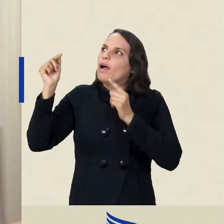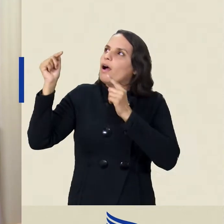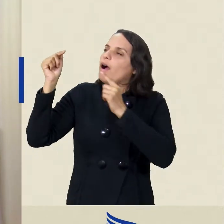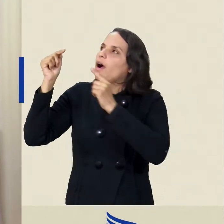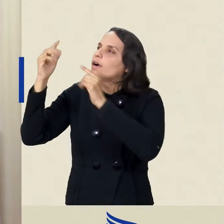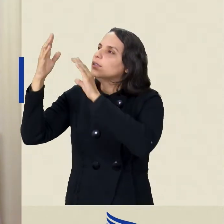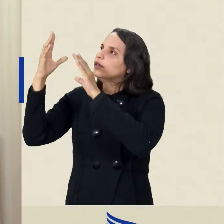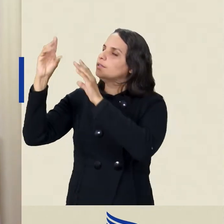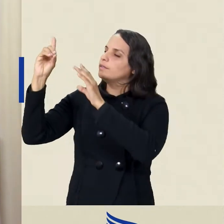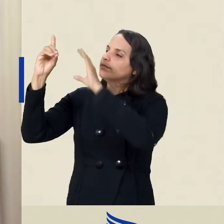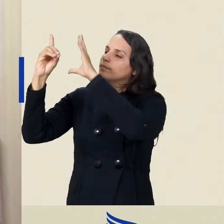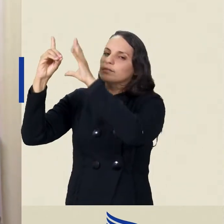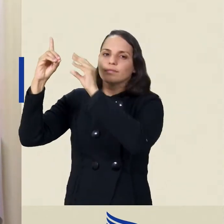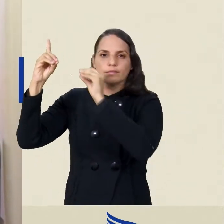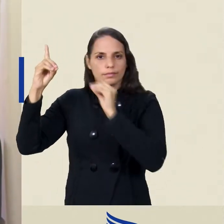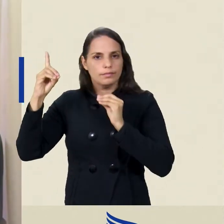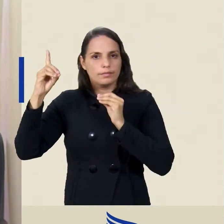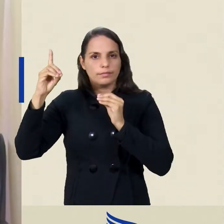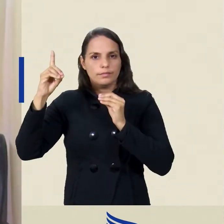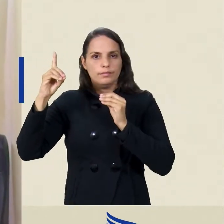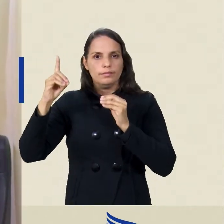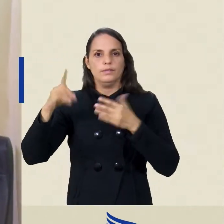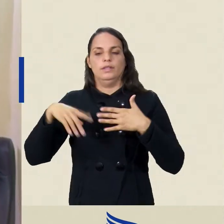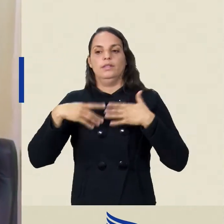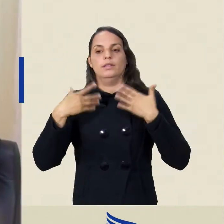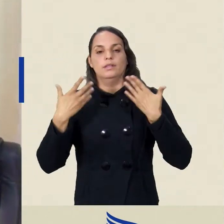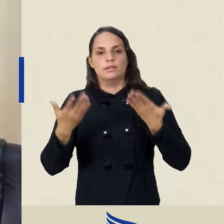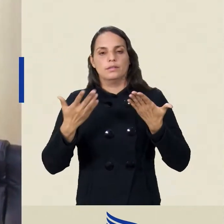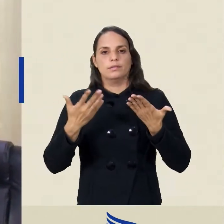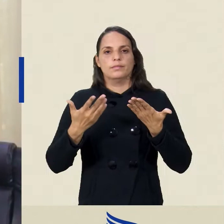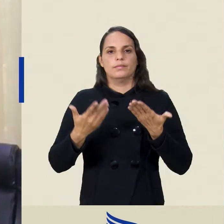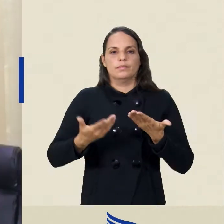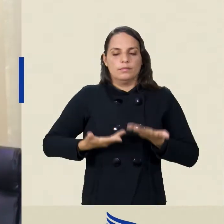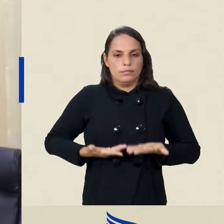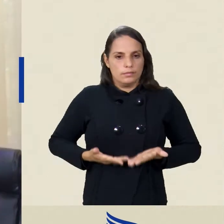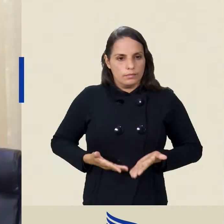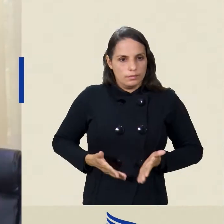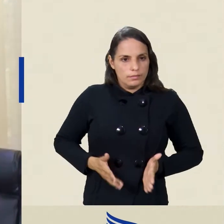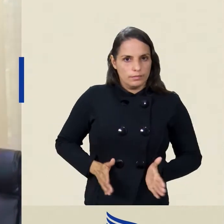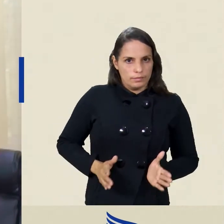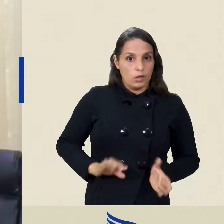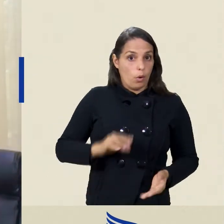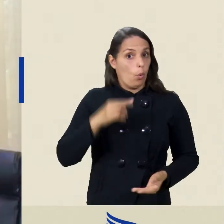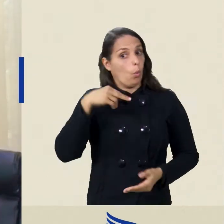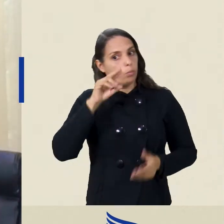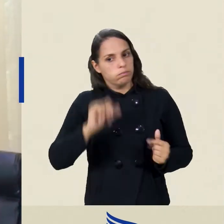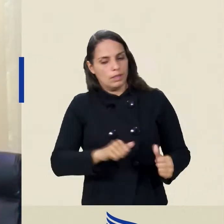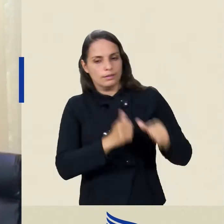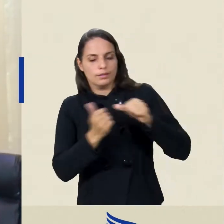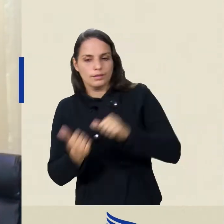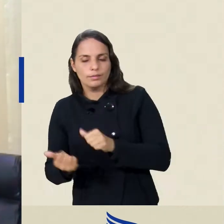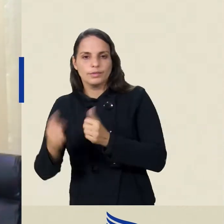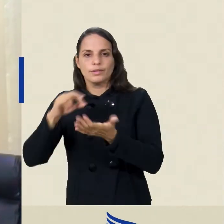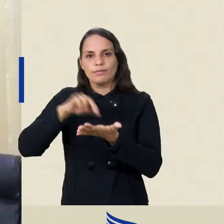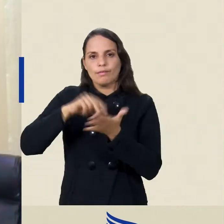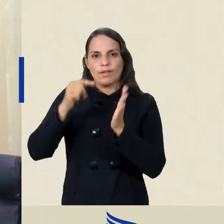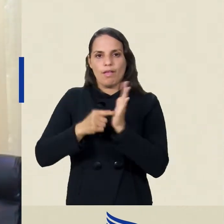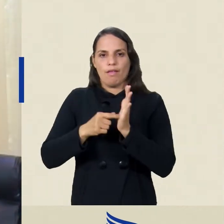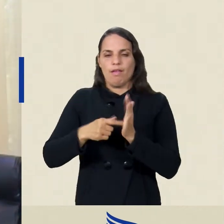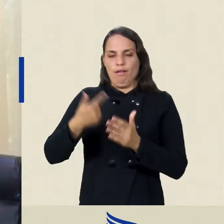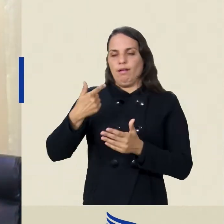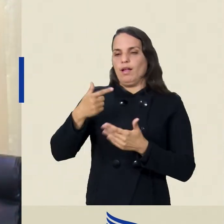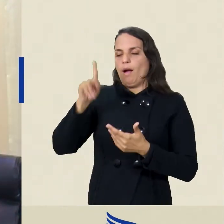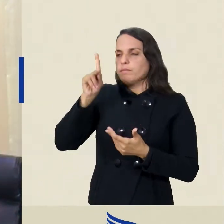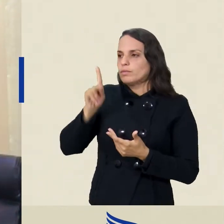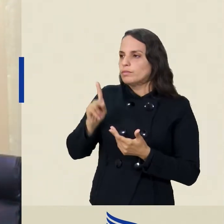Deus. E por meio deste nascimento, o homem torna-se filho de Deus. É o que diz Romanos capítulo